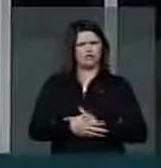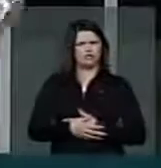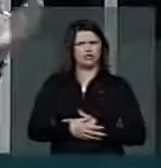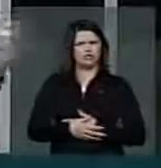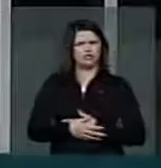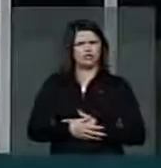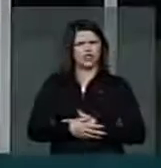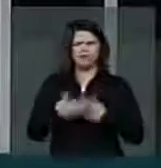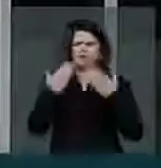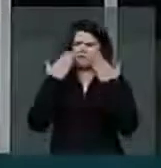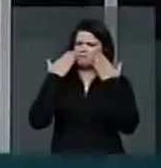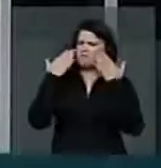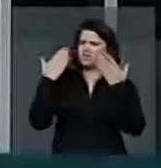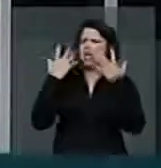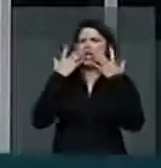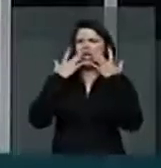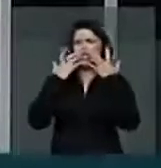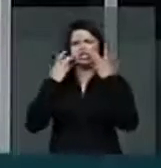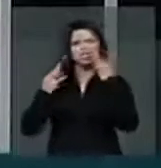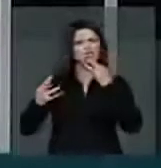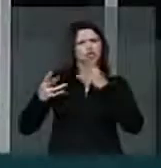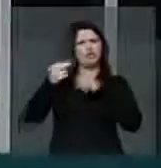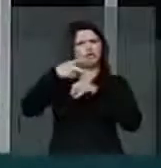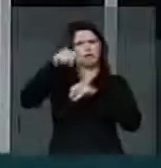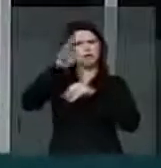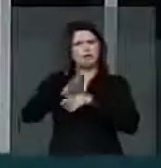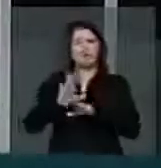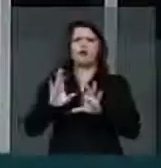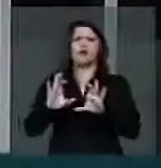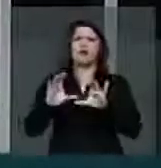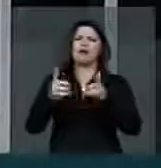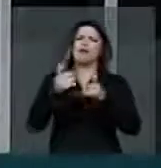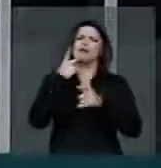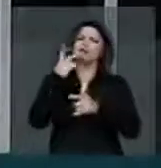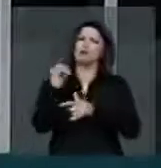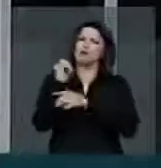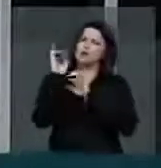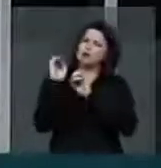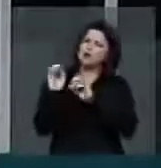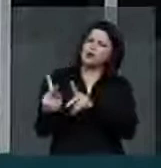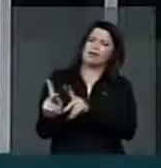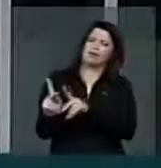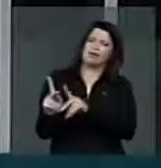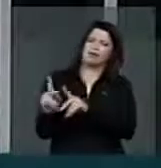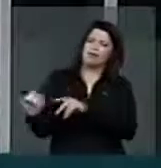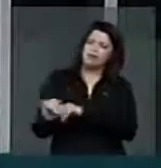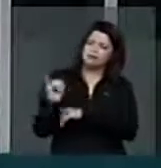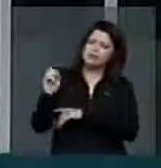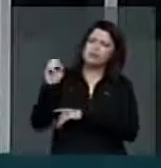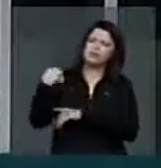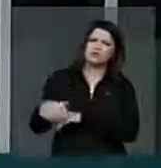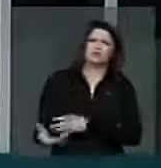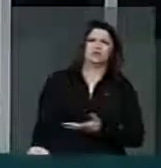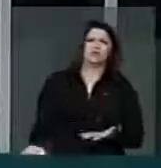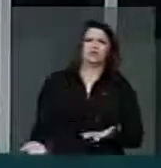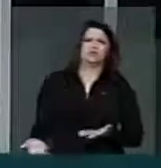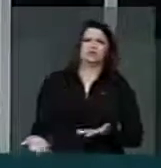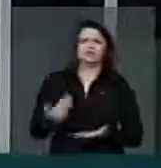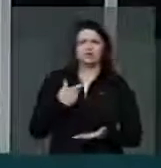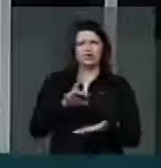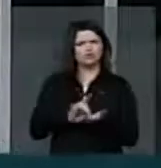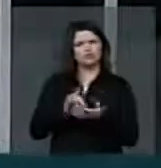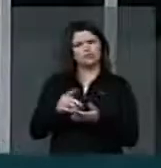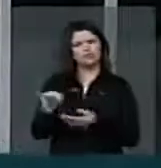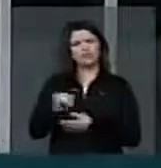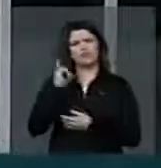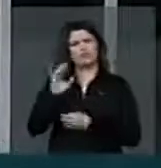grandes apresentações artísticas país afora. Claro que é importante. Claro que é importante, sem dúvida